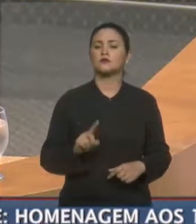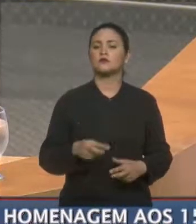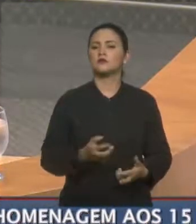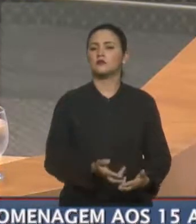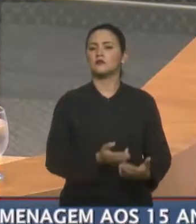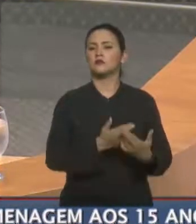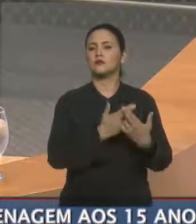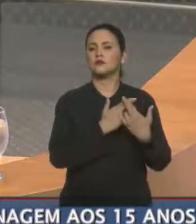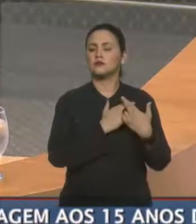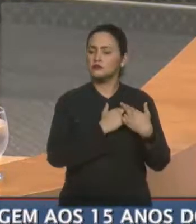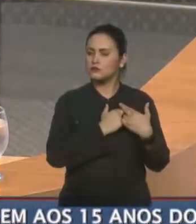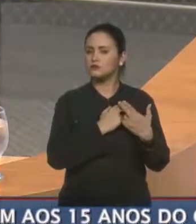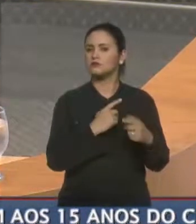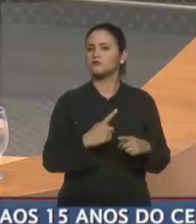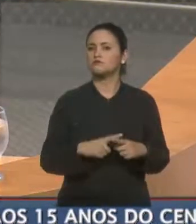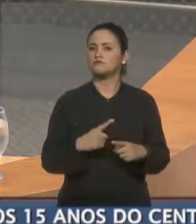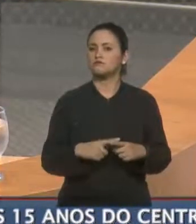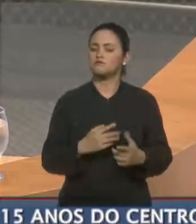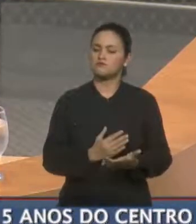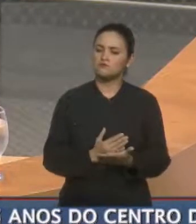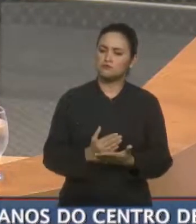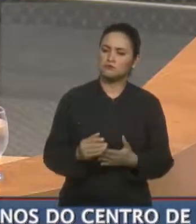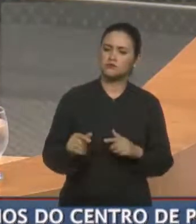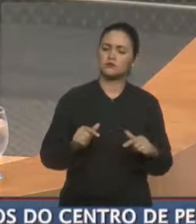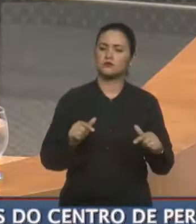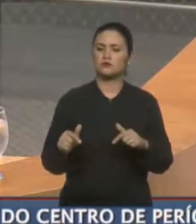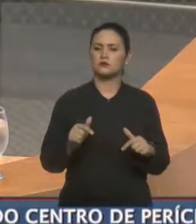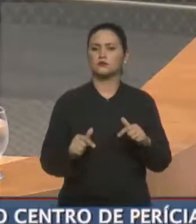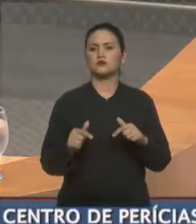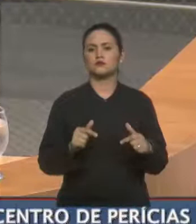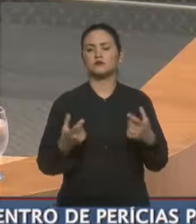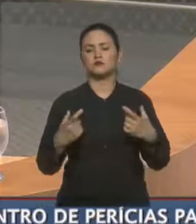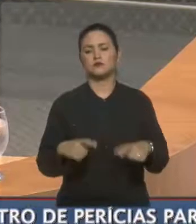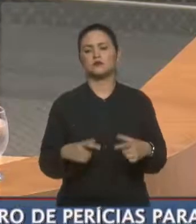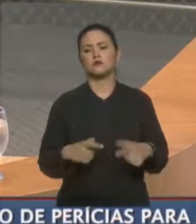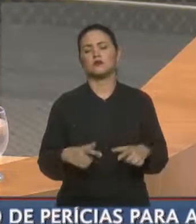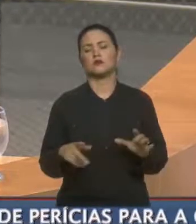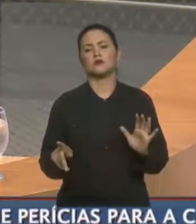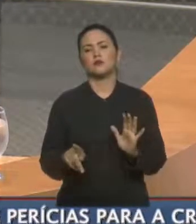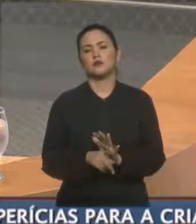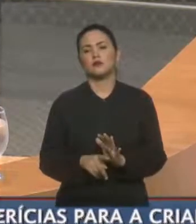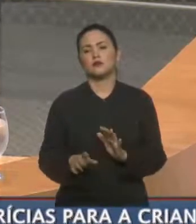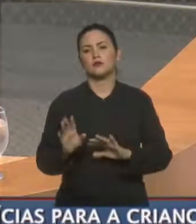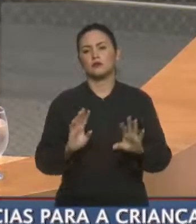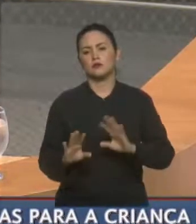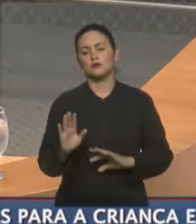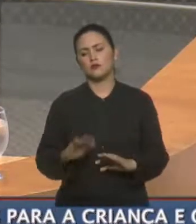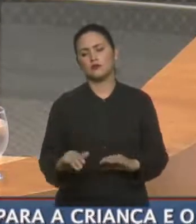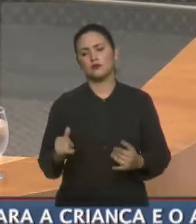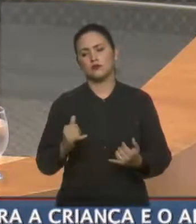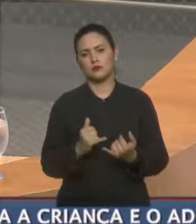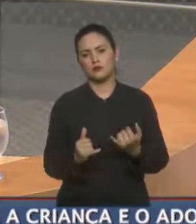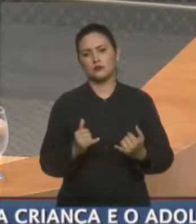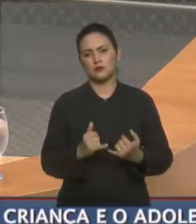responsáveis pelo início dos trabalhos do Centro de Perícia da Criança e do Adolescente no Estado do